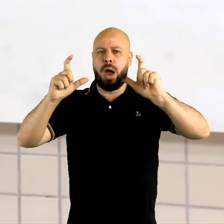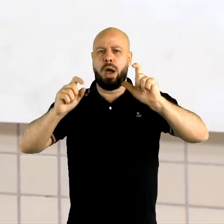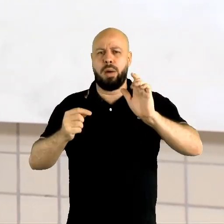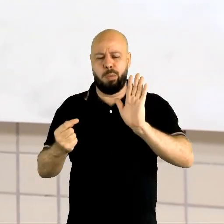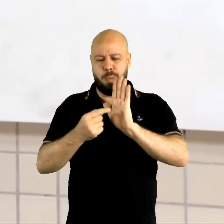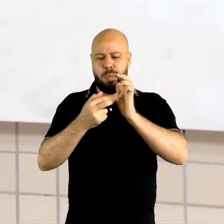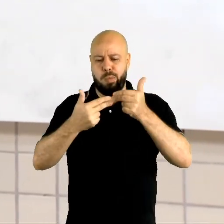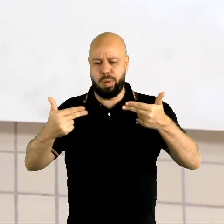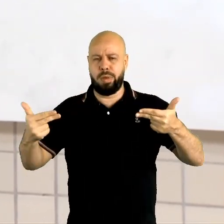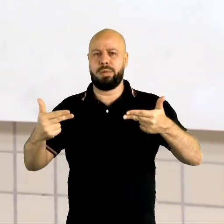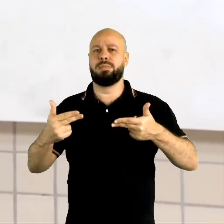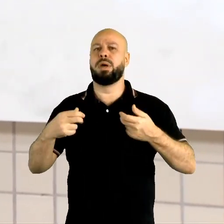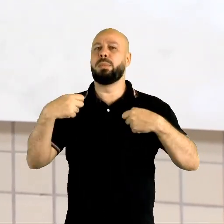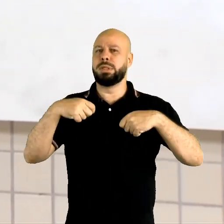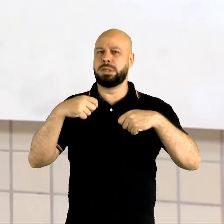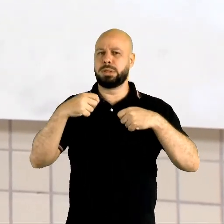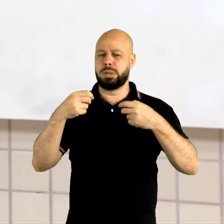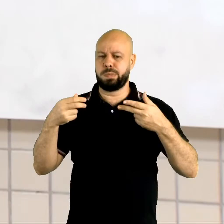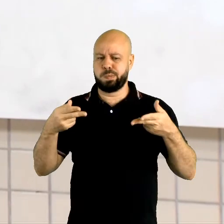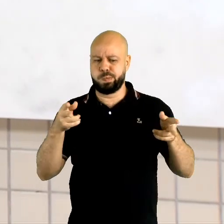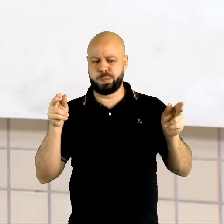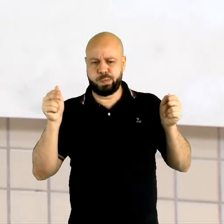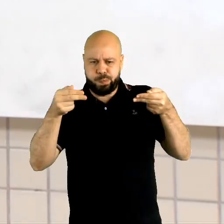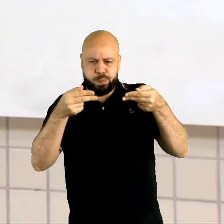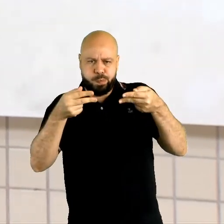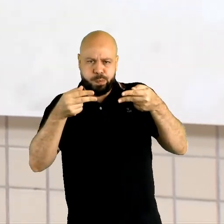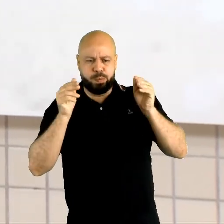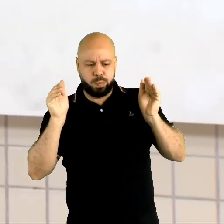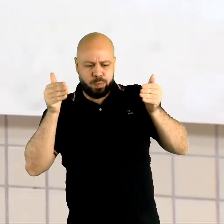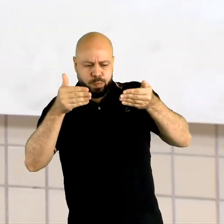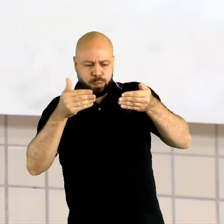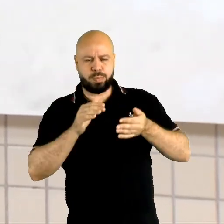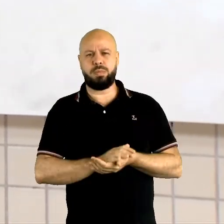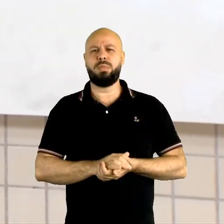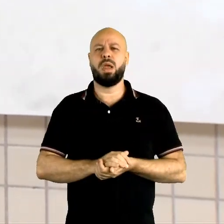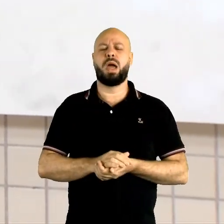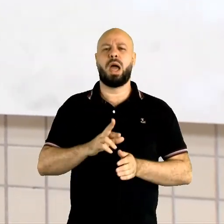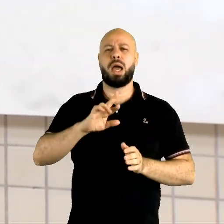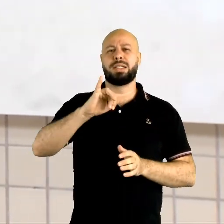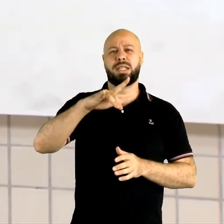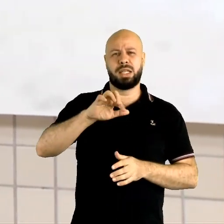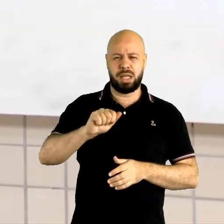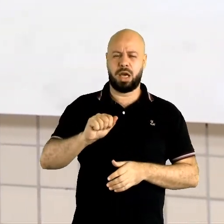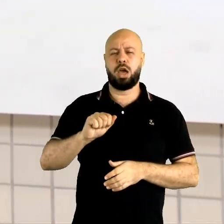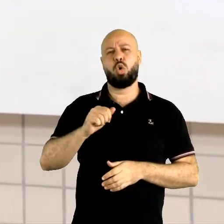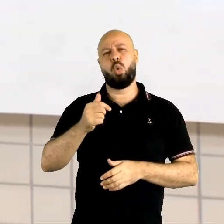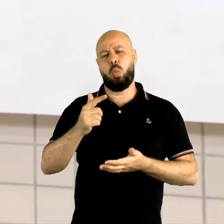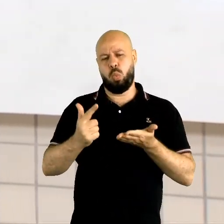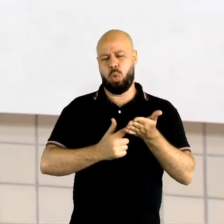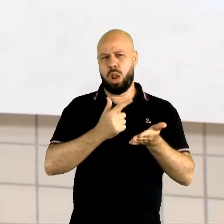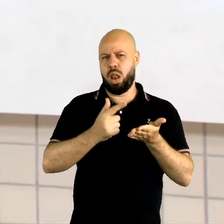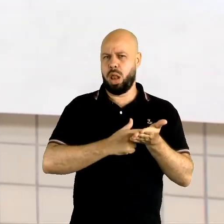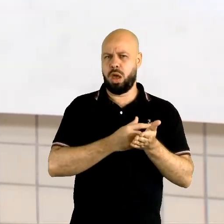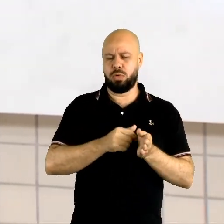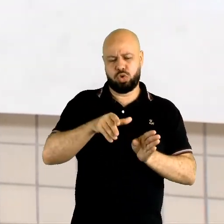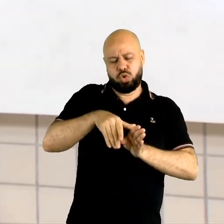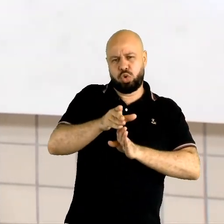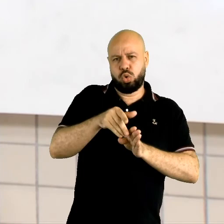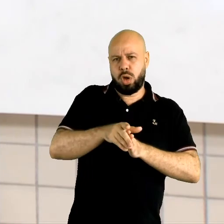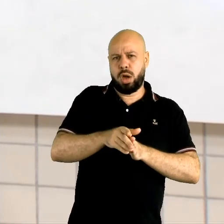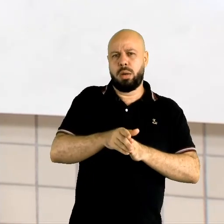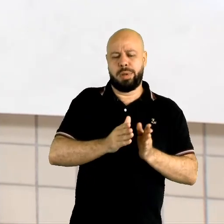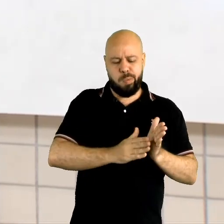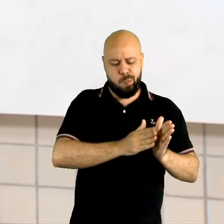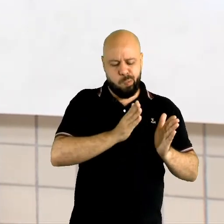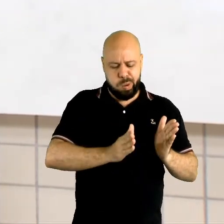você tem que observar. Se você vai fazer uma receita, o passo a passo. Vai fazer um manual de instrução? Siga o